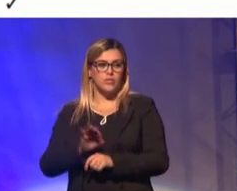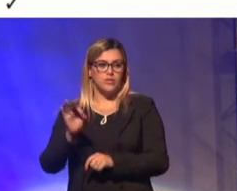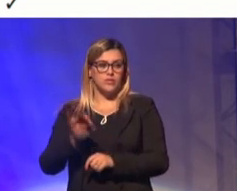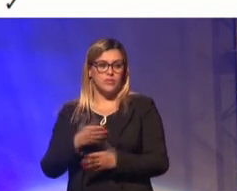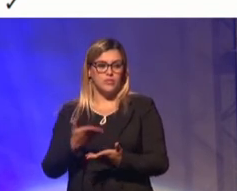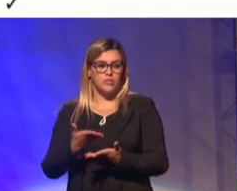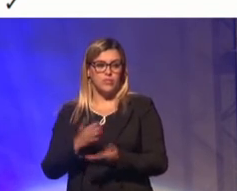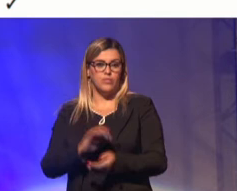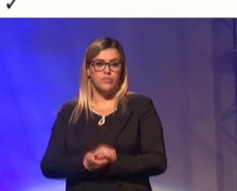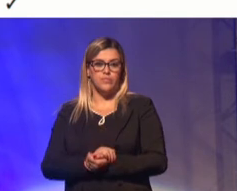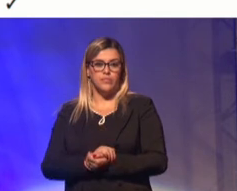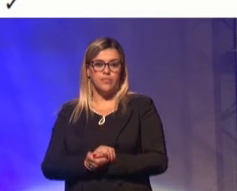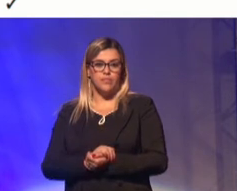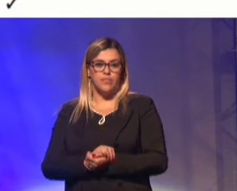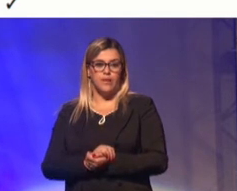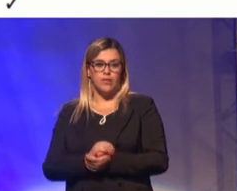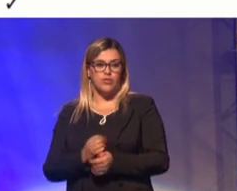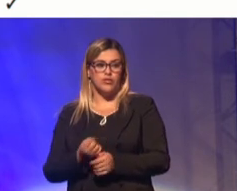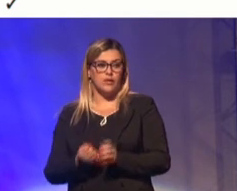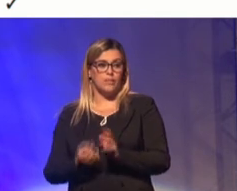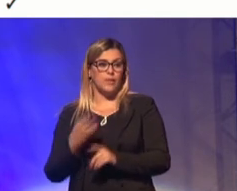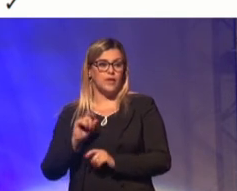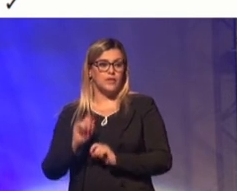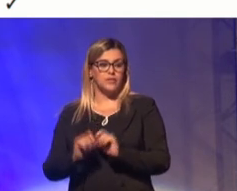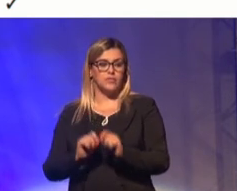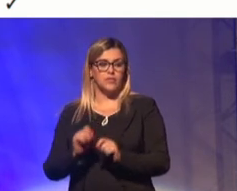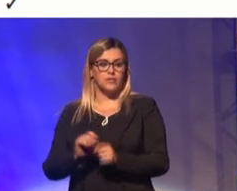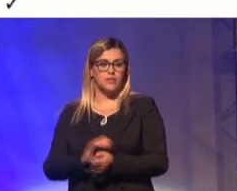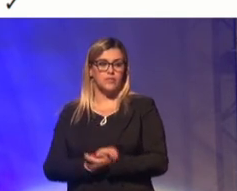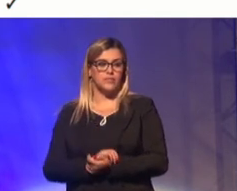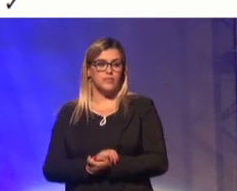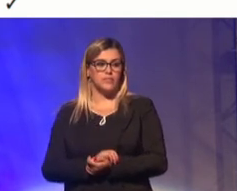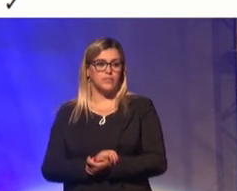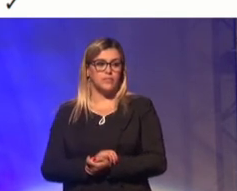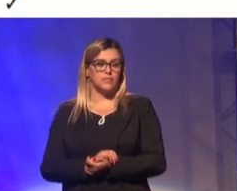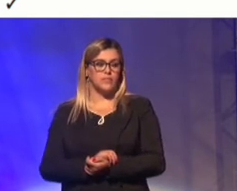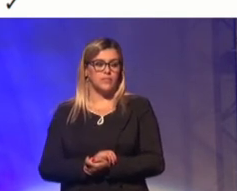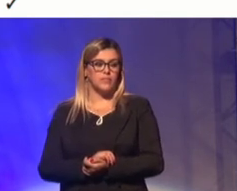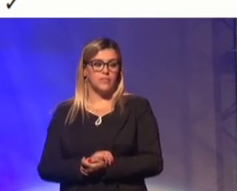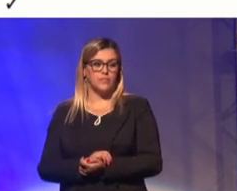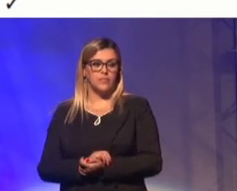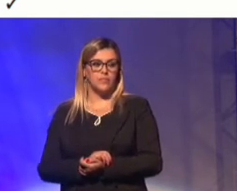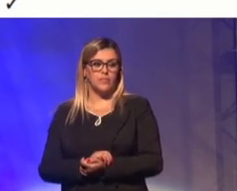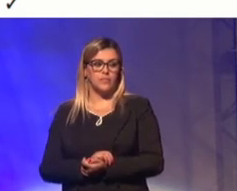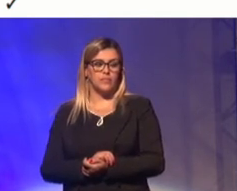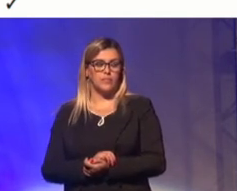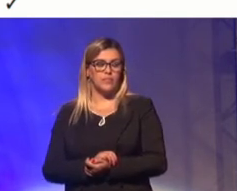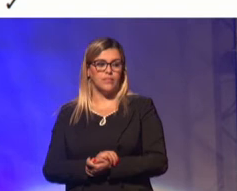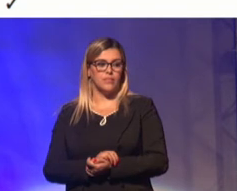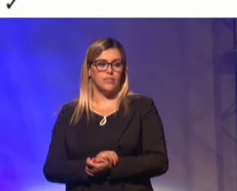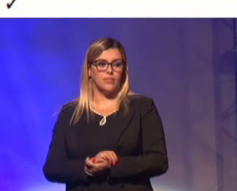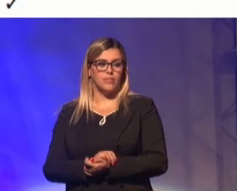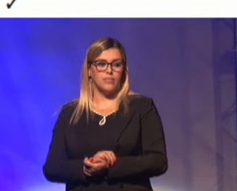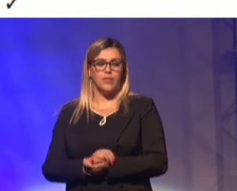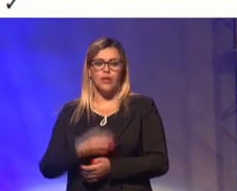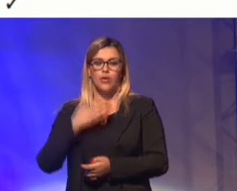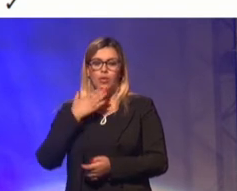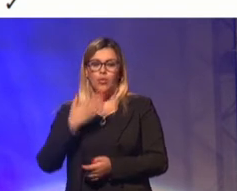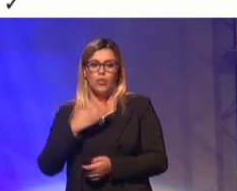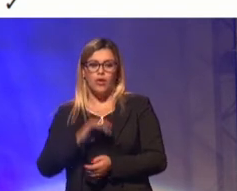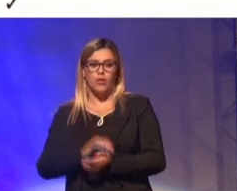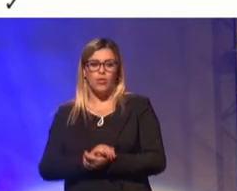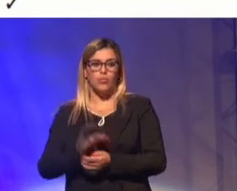dos trabalhos, onde aparece então, engraçado, ele não está projetando mesmo, aqui, apareceu. Bom, quais são,